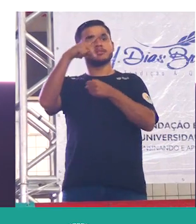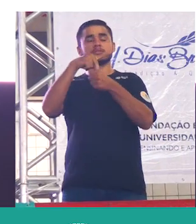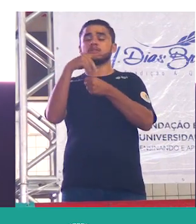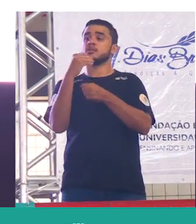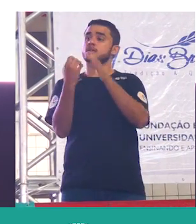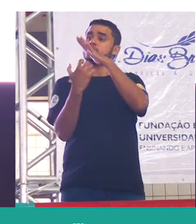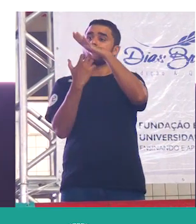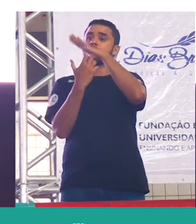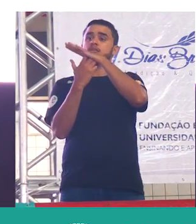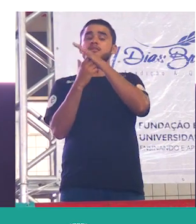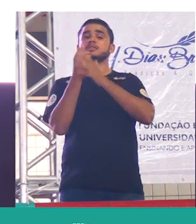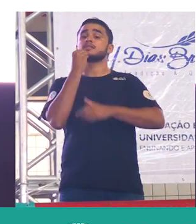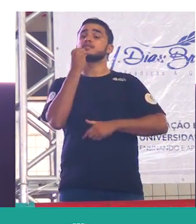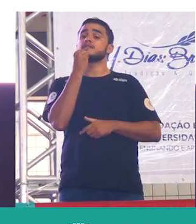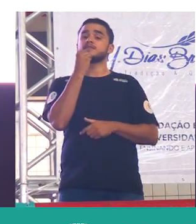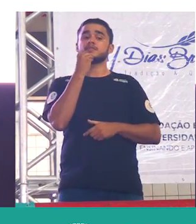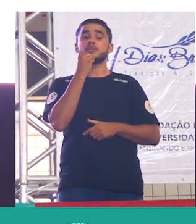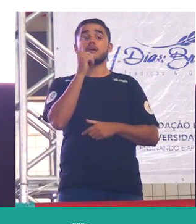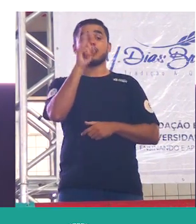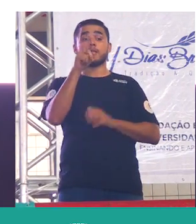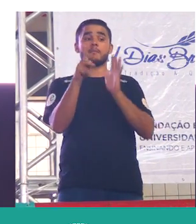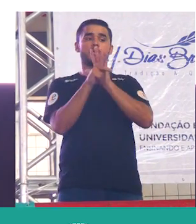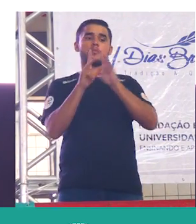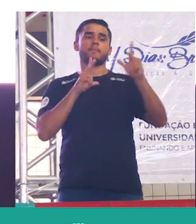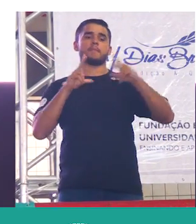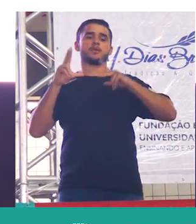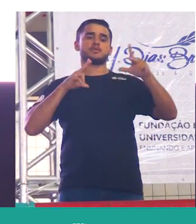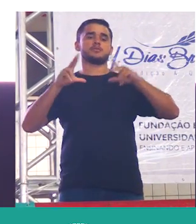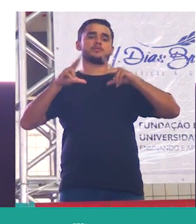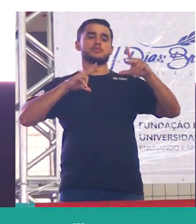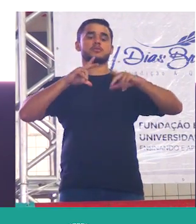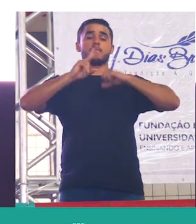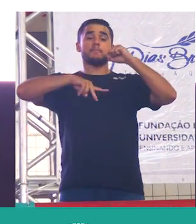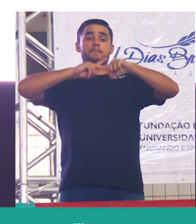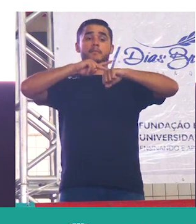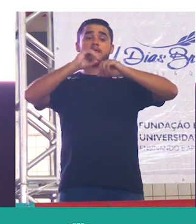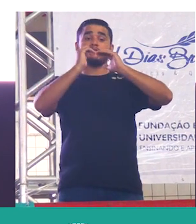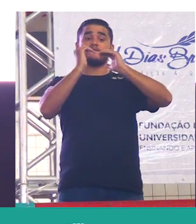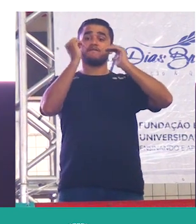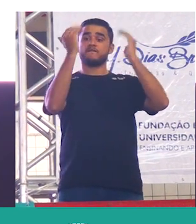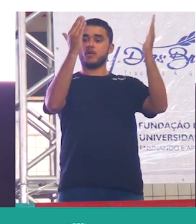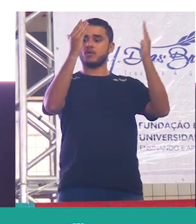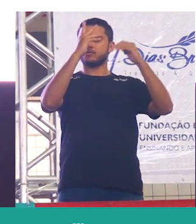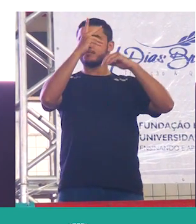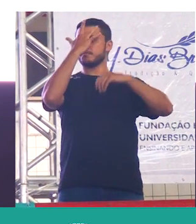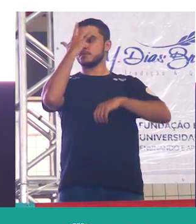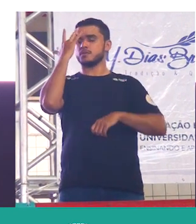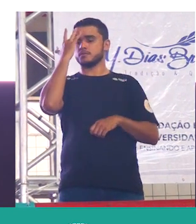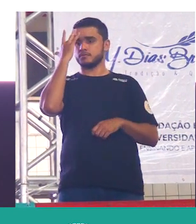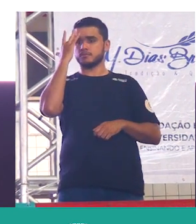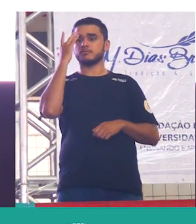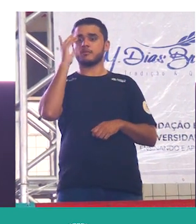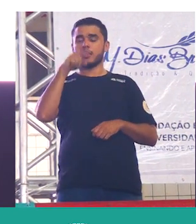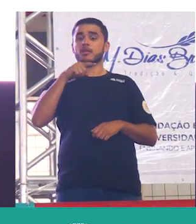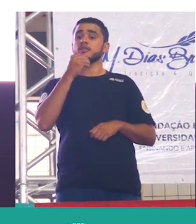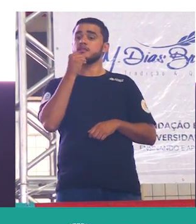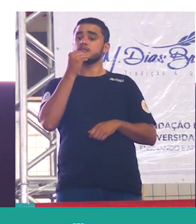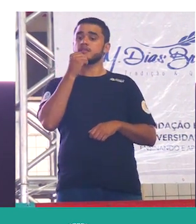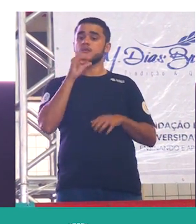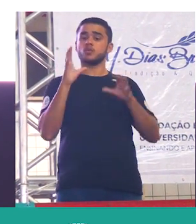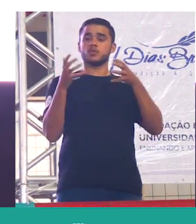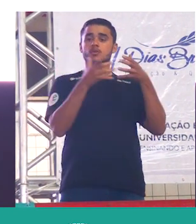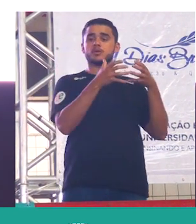empresa explorada por capital privado e estrangeiro, por isso chamados esses de